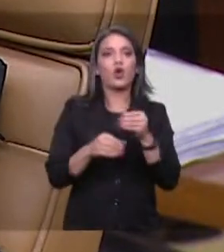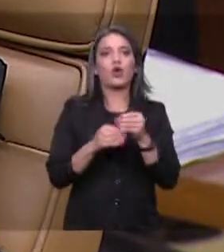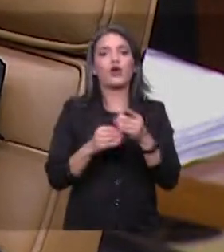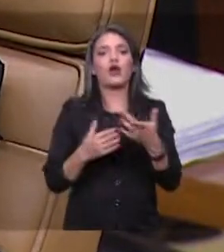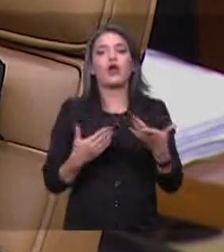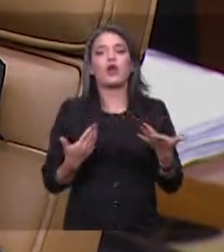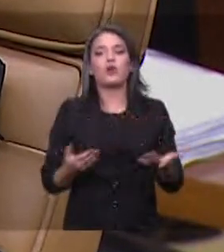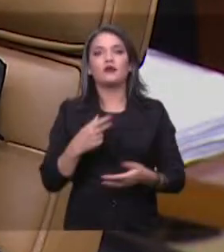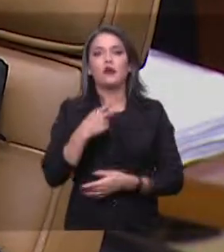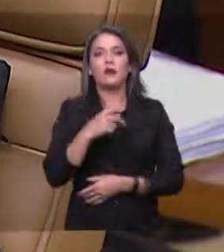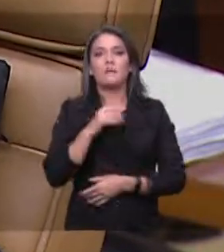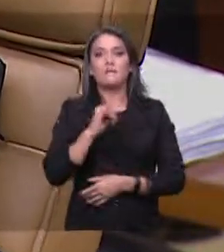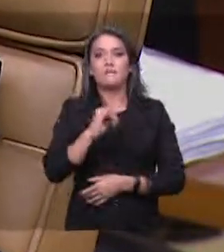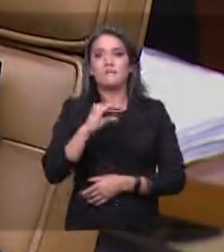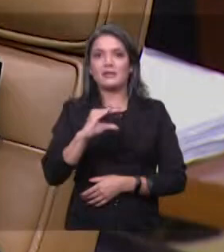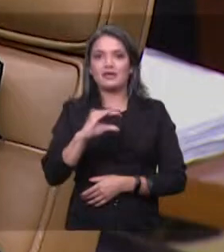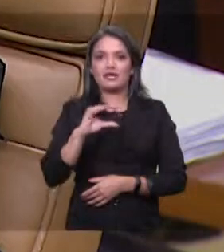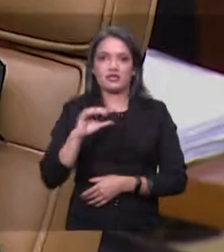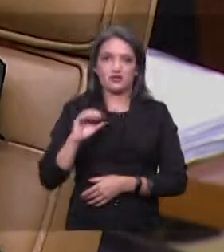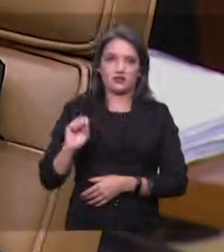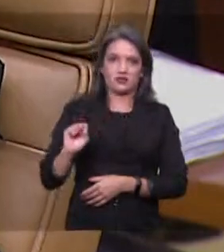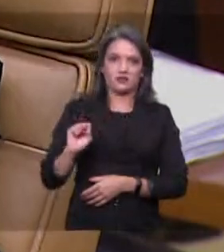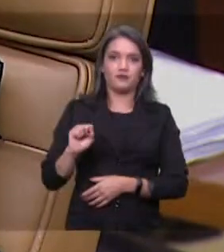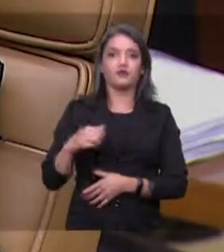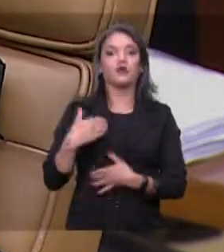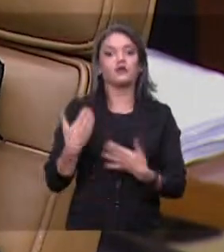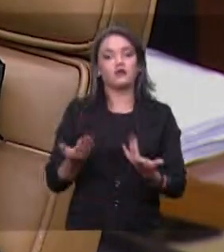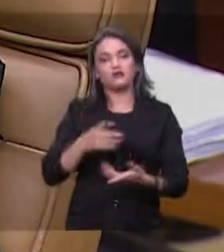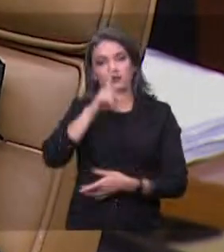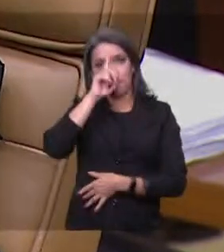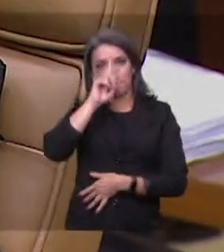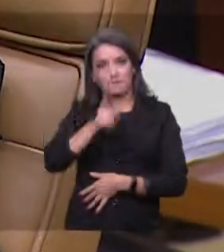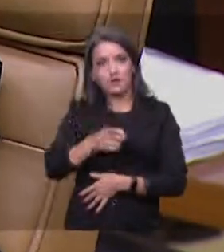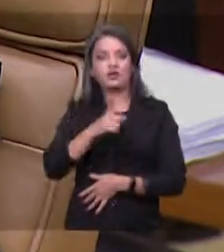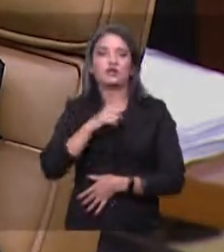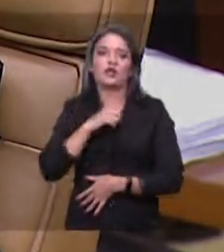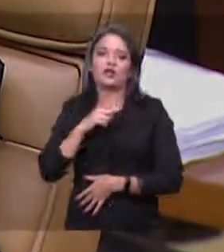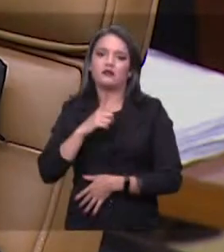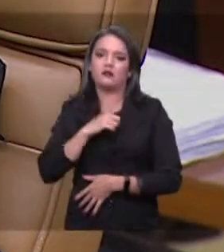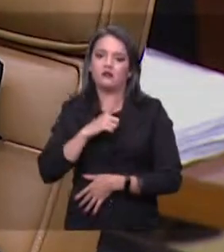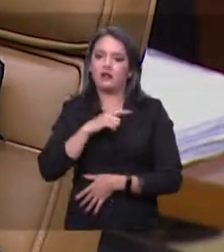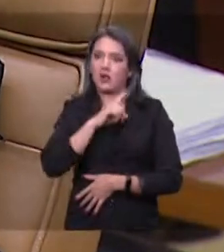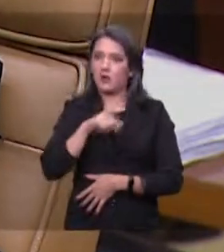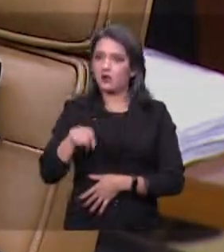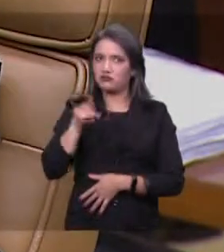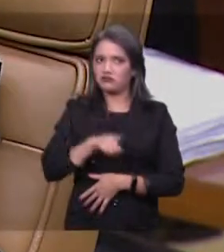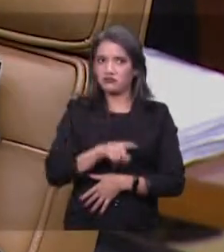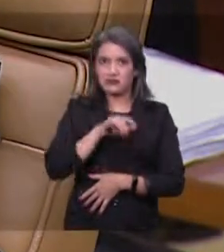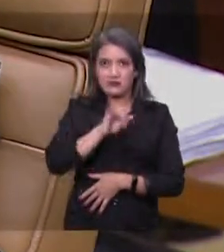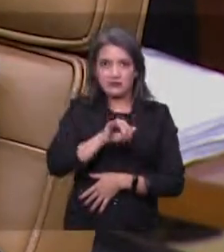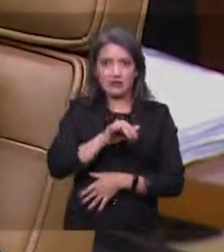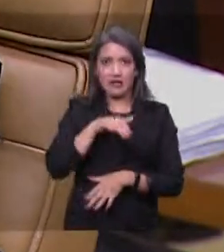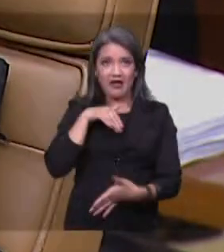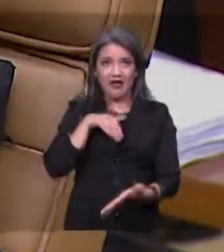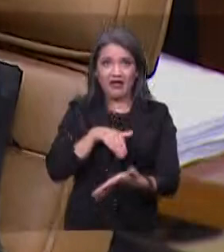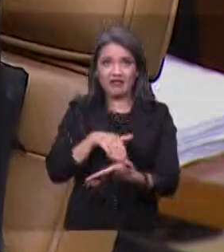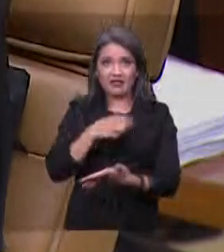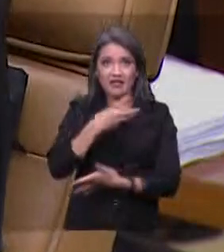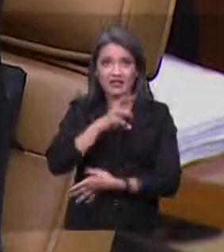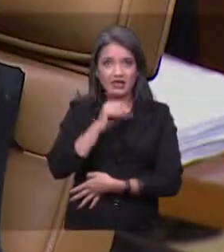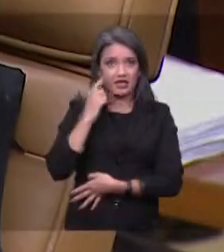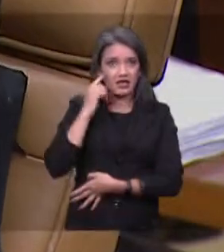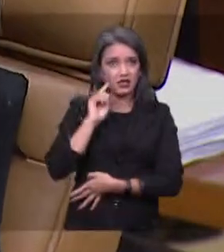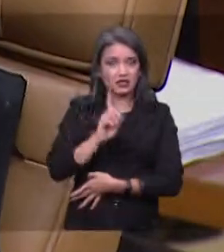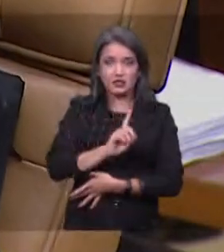denominados de PICS e determina que haja, então, uma nulidade se não for remetido em 30 dias. Eu acho